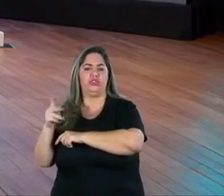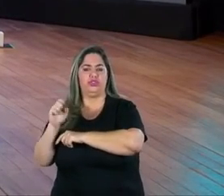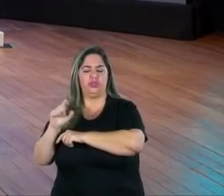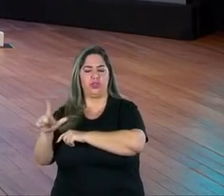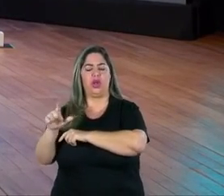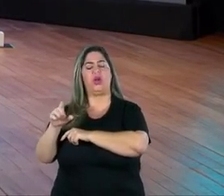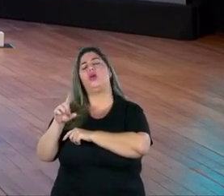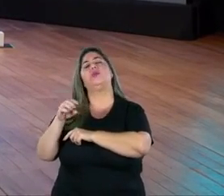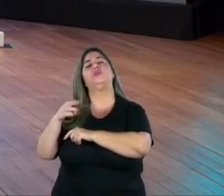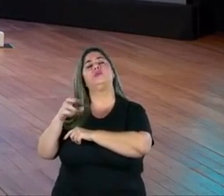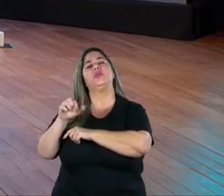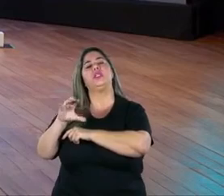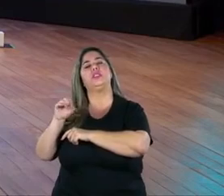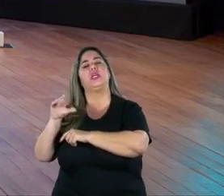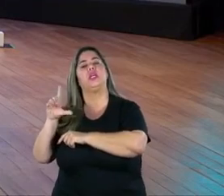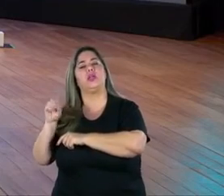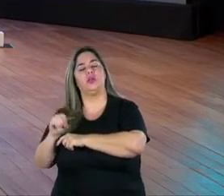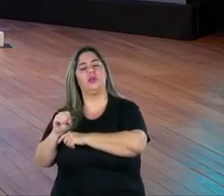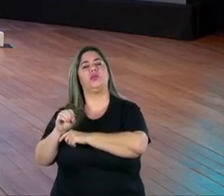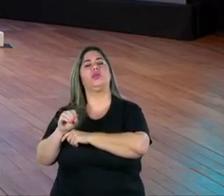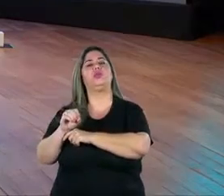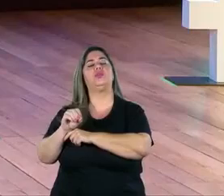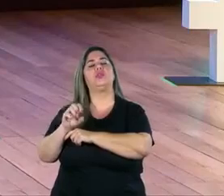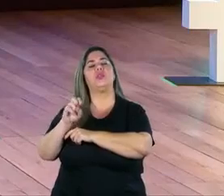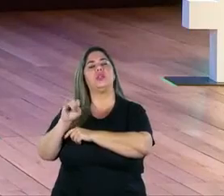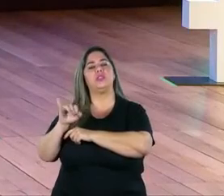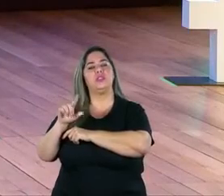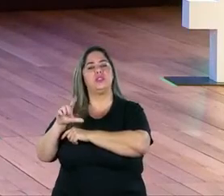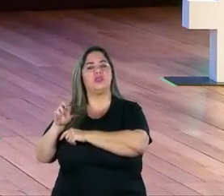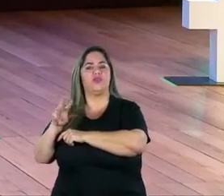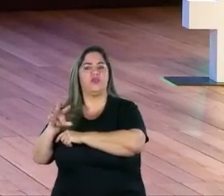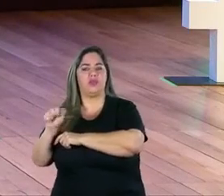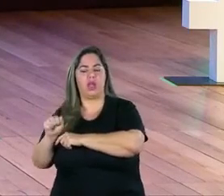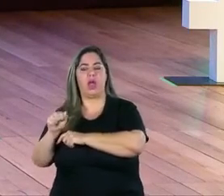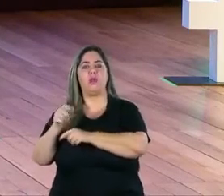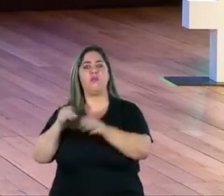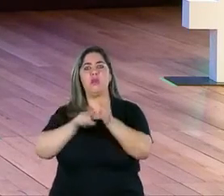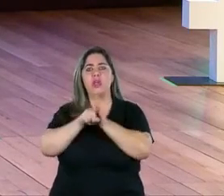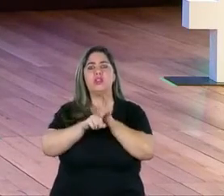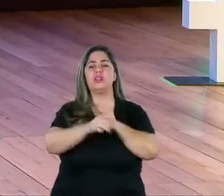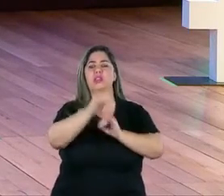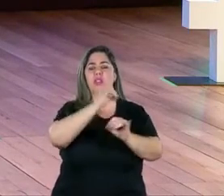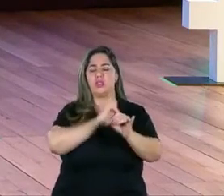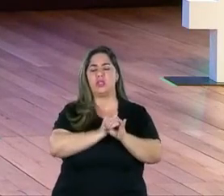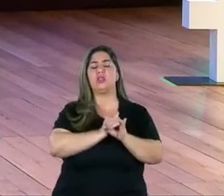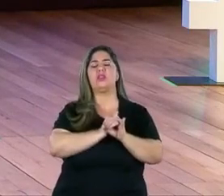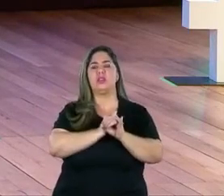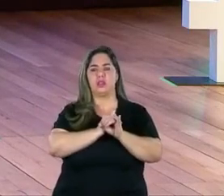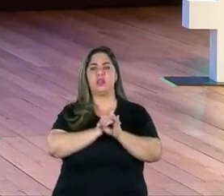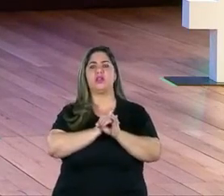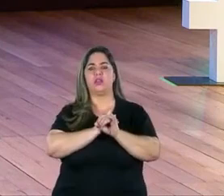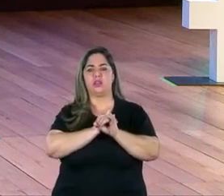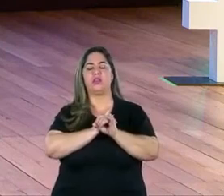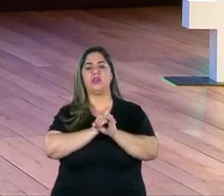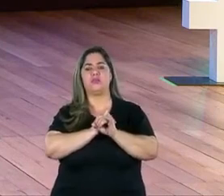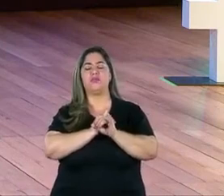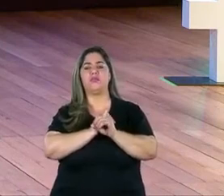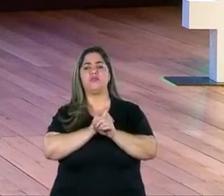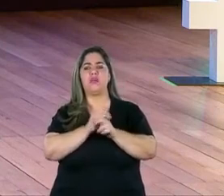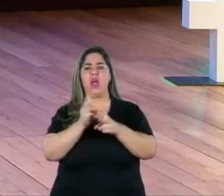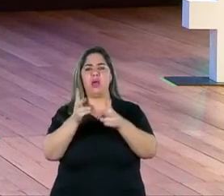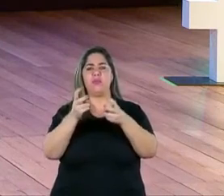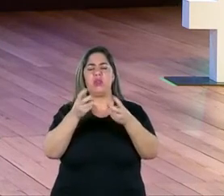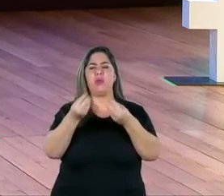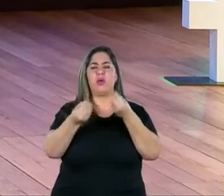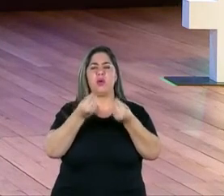Marcelo Donizete, da Silva e do Edgar Carvalho, na internet, e colocar em perspectiva